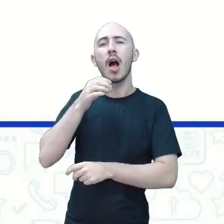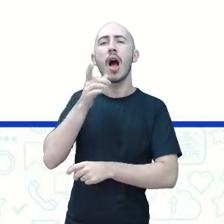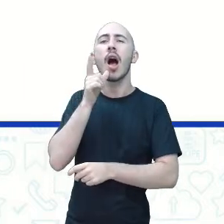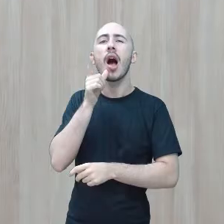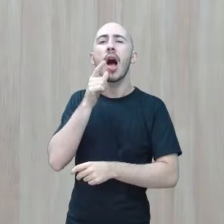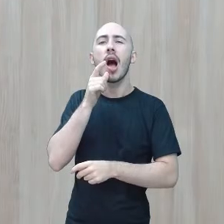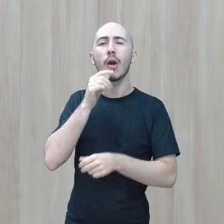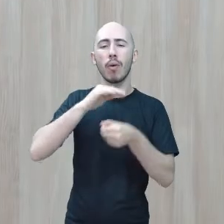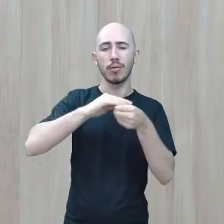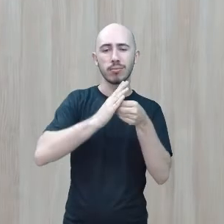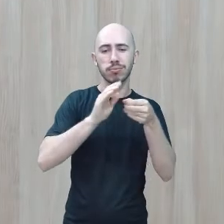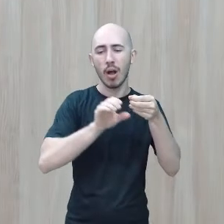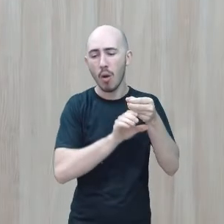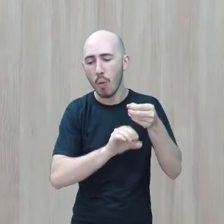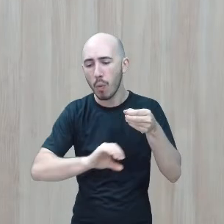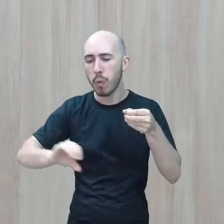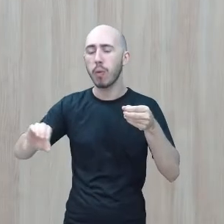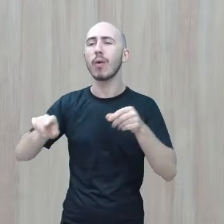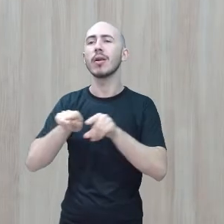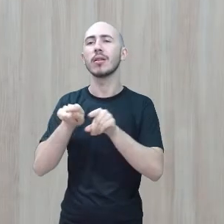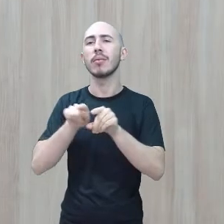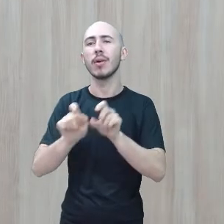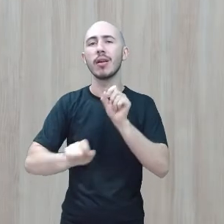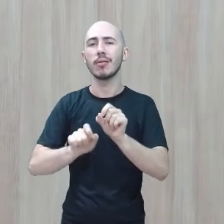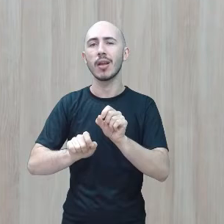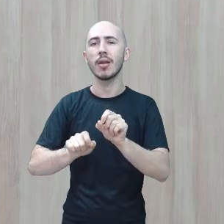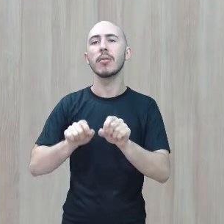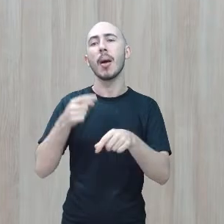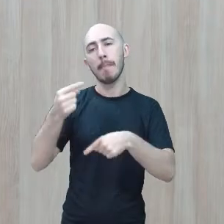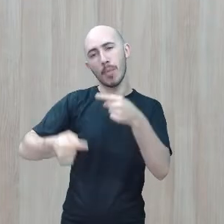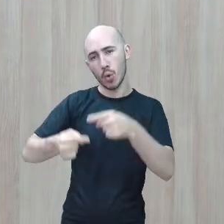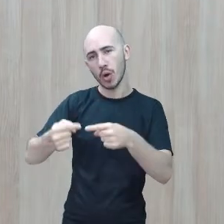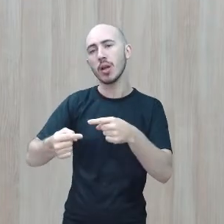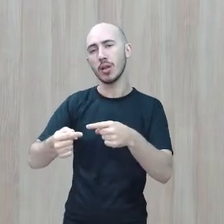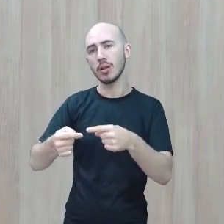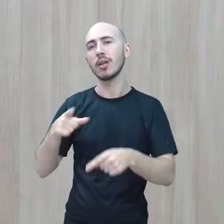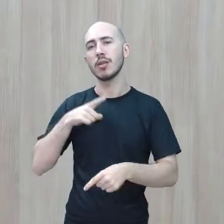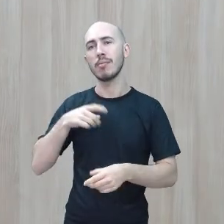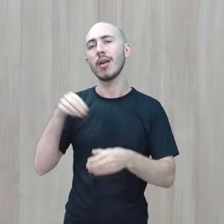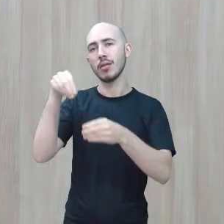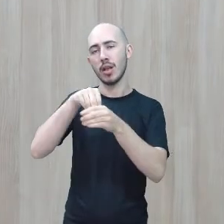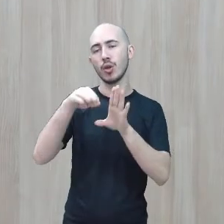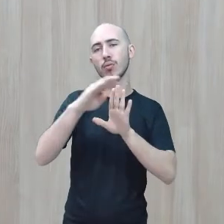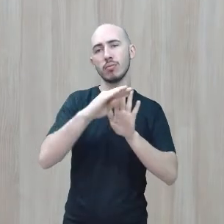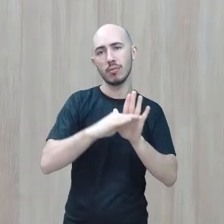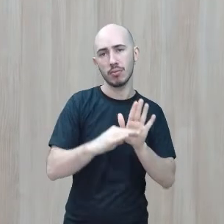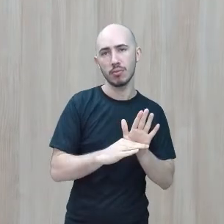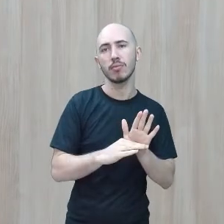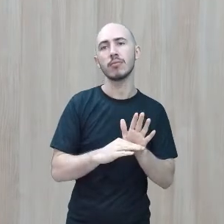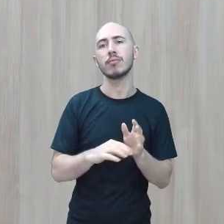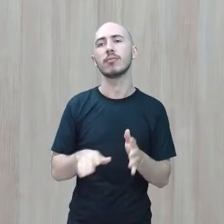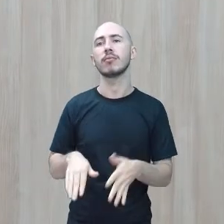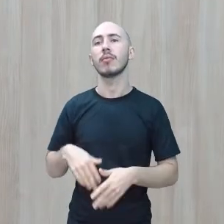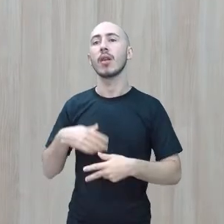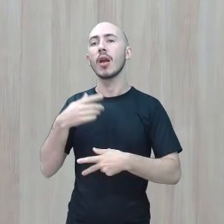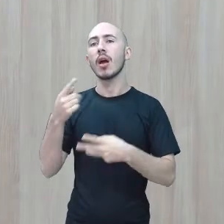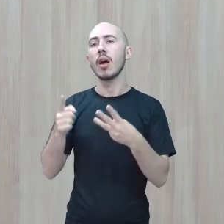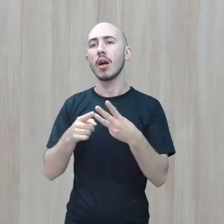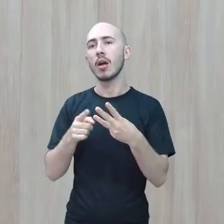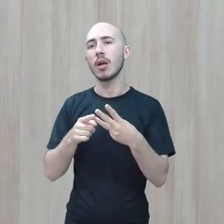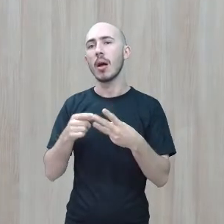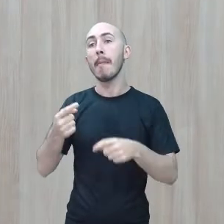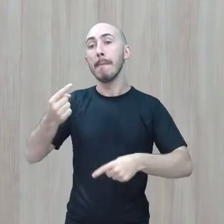são pautados, são instrumentos que estão incluídos no plano diretor da nossa cidade. Política de